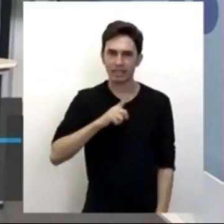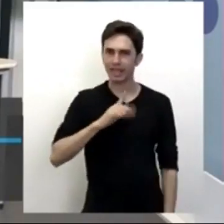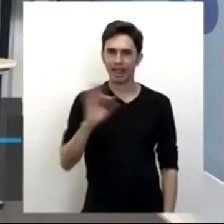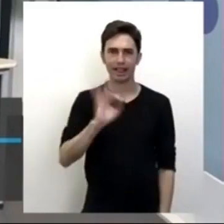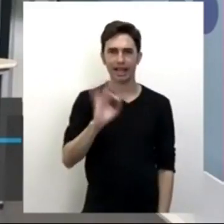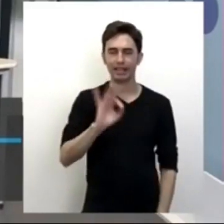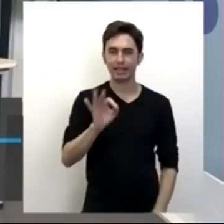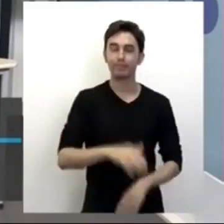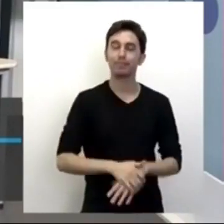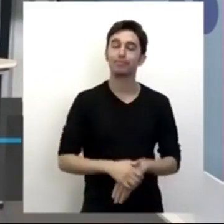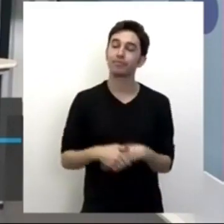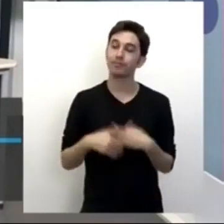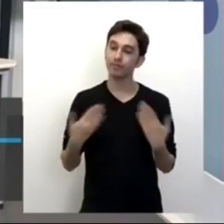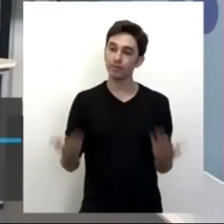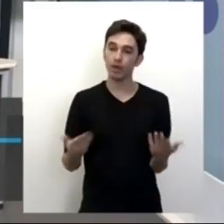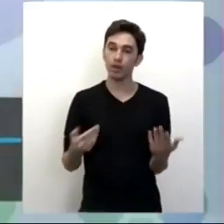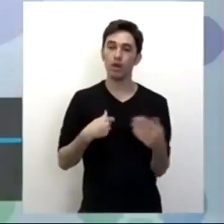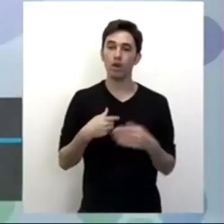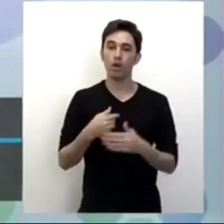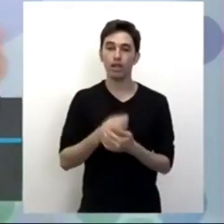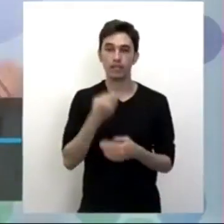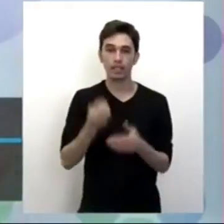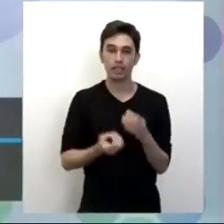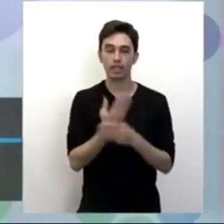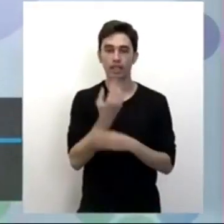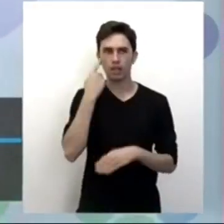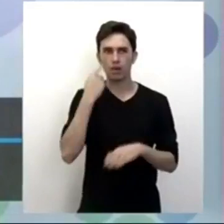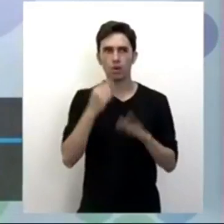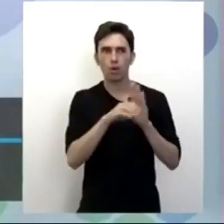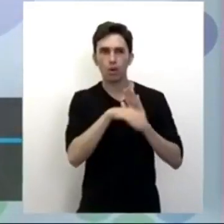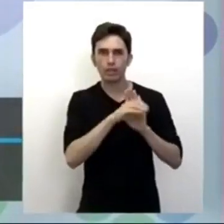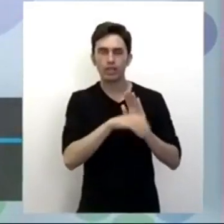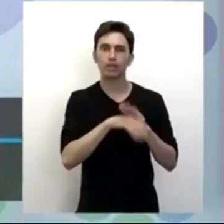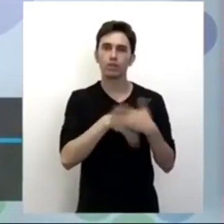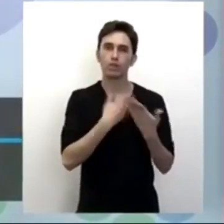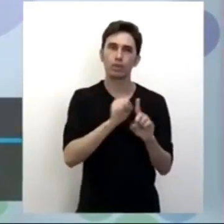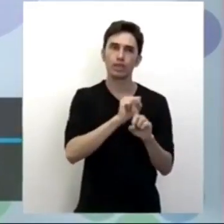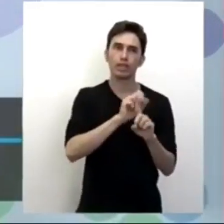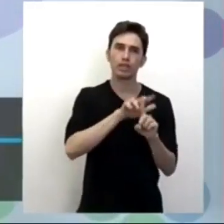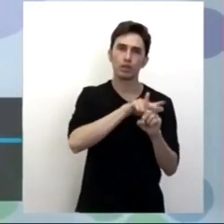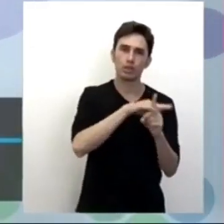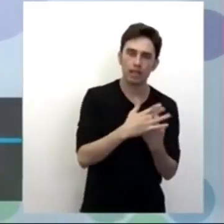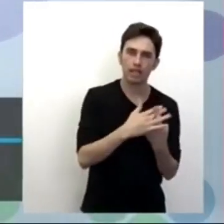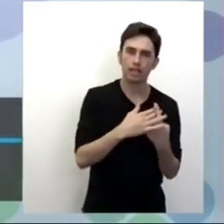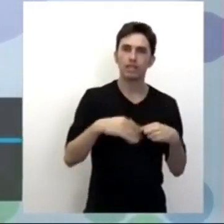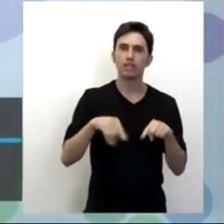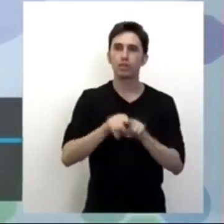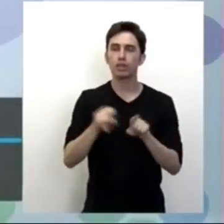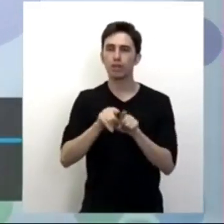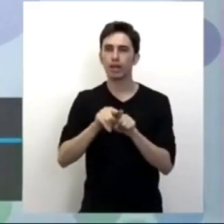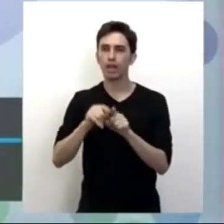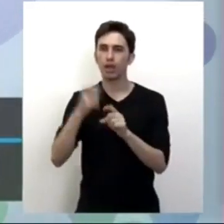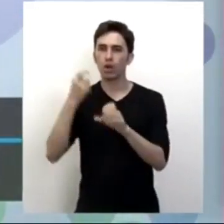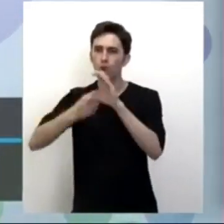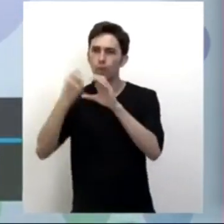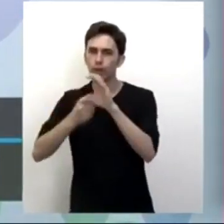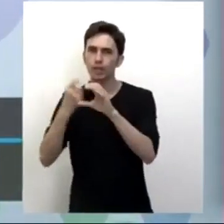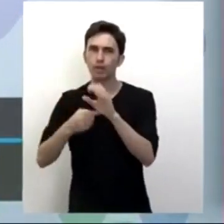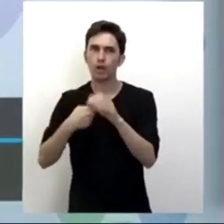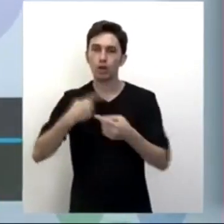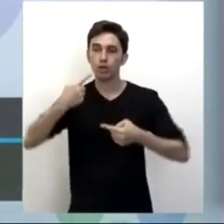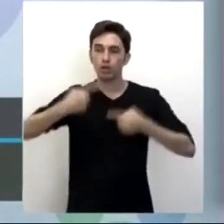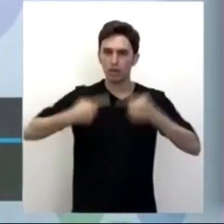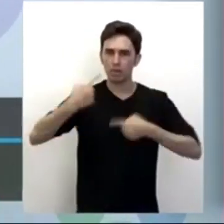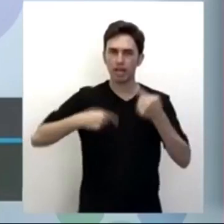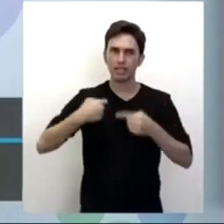quando a gente estabelece aqui conceitos sobre socialismo, comunismo, o nosso debate aqui não é ideológico, não é subjetivo,